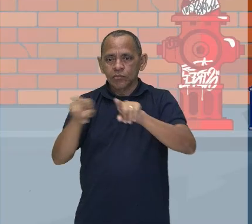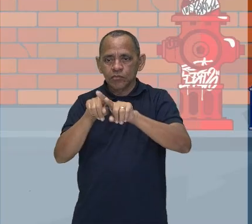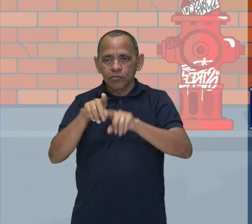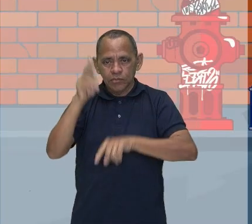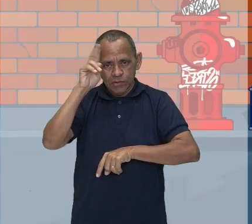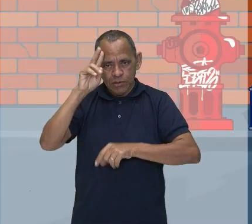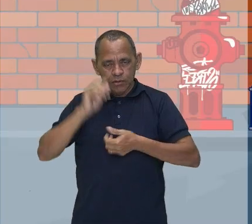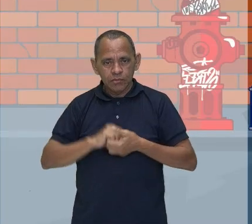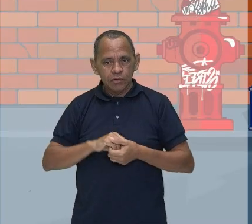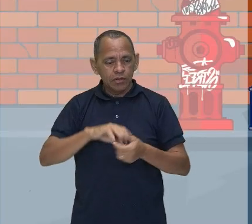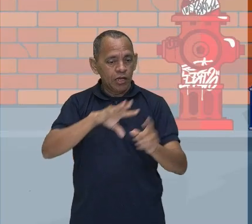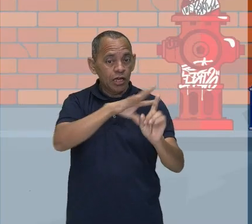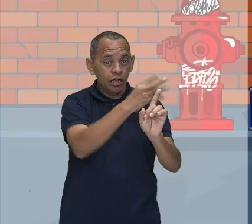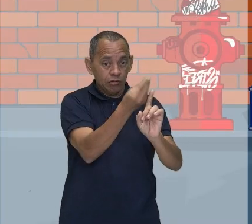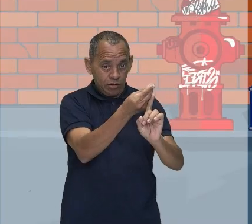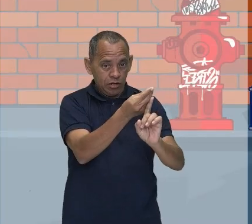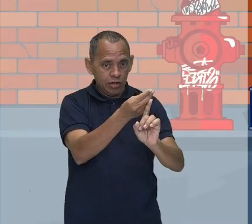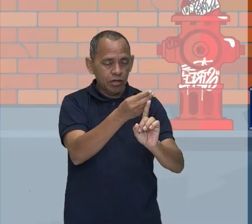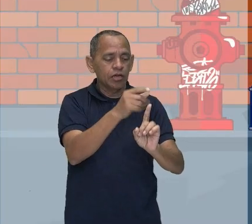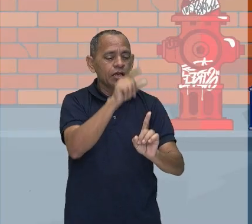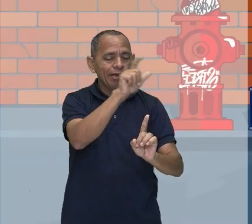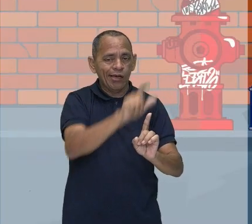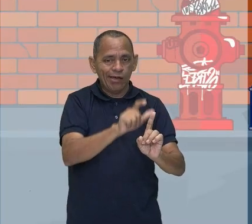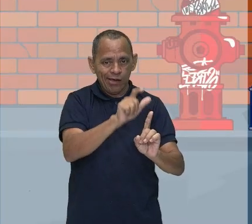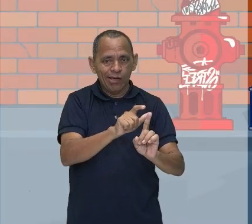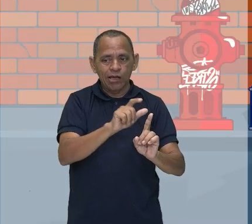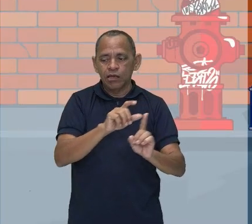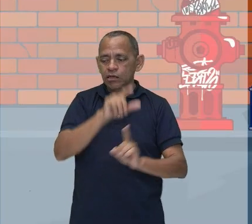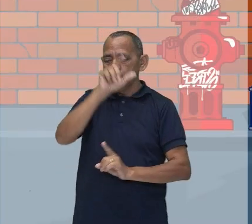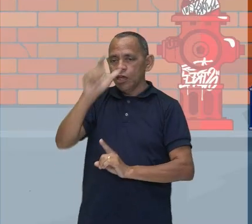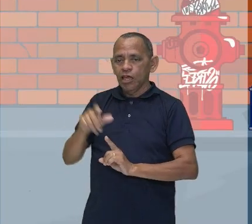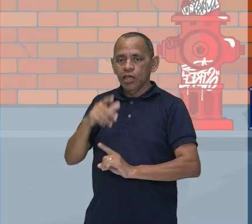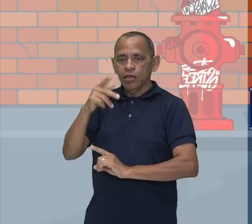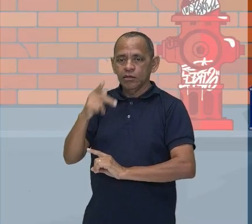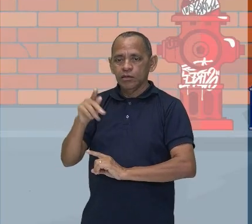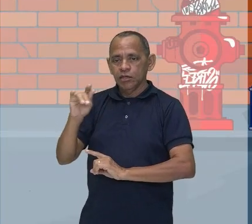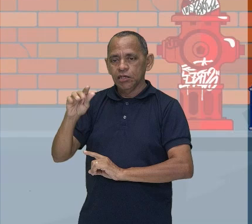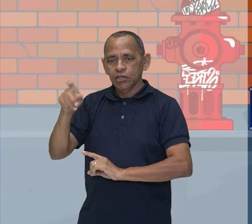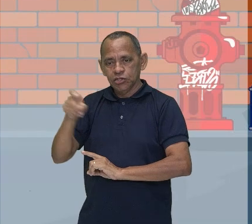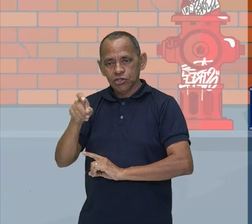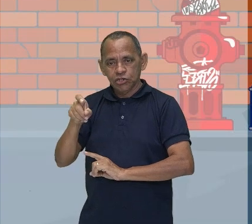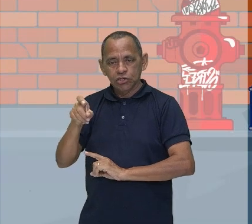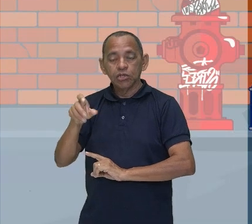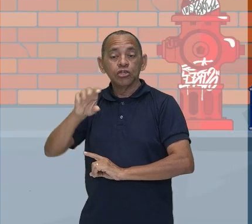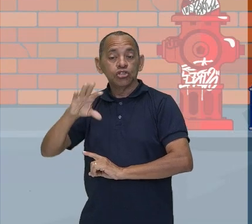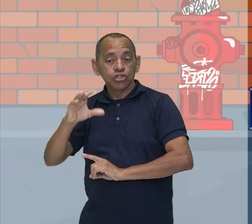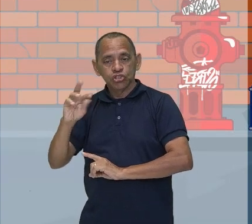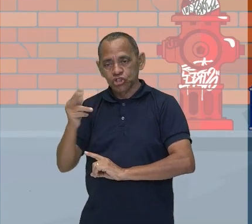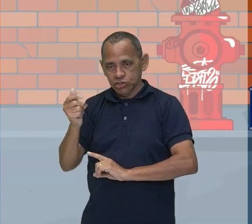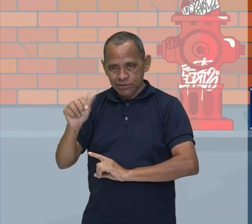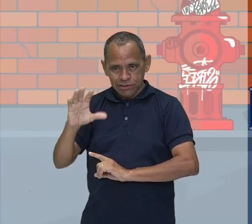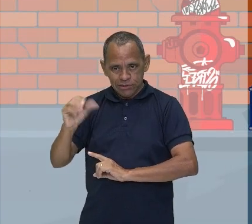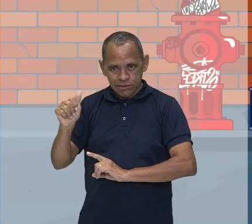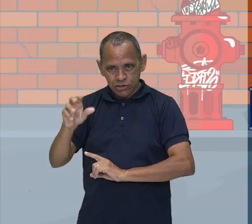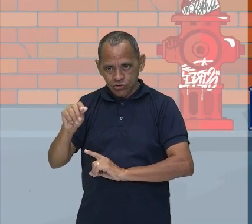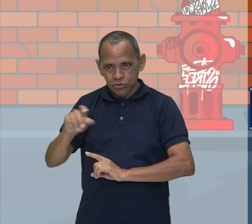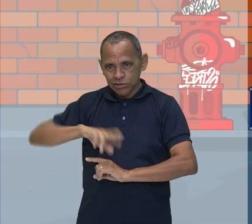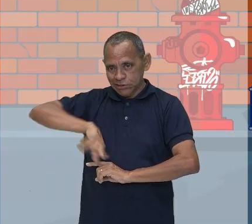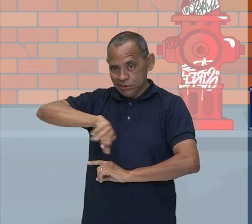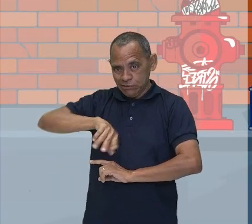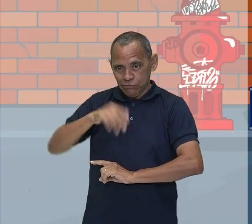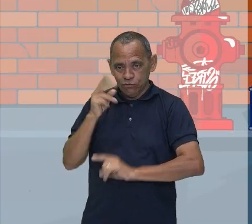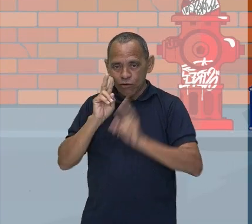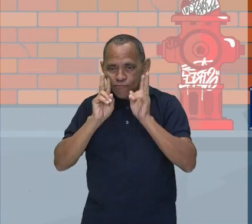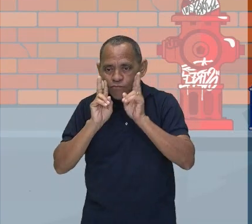tido como arte e que a pichação não. E que há quem diga que a pichação é uma forma de arte de se comunicar assim, porém não é vista